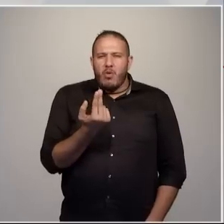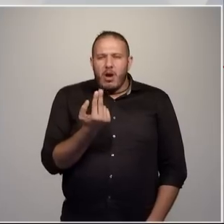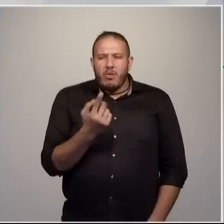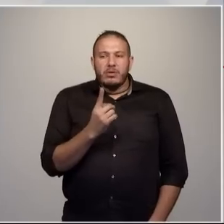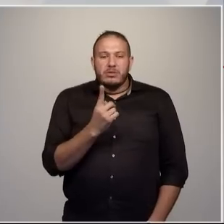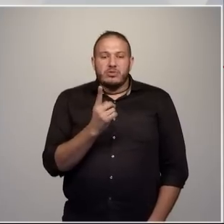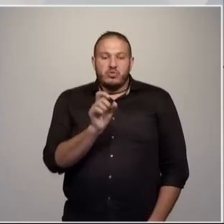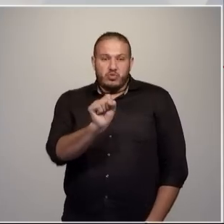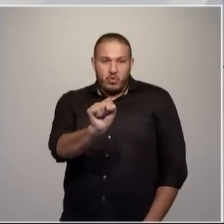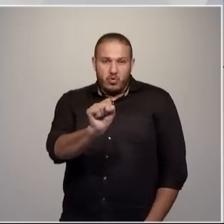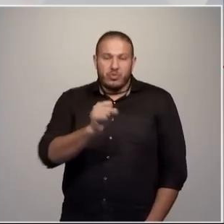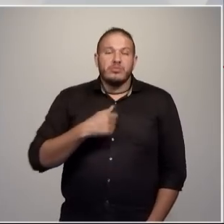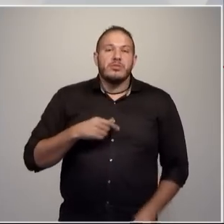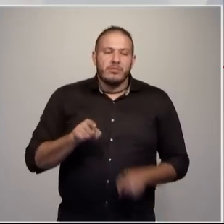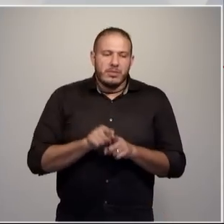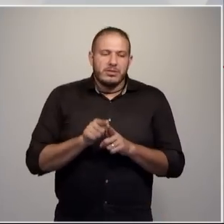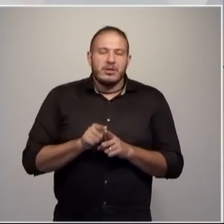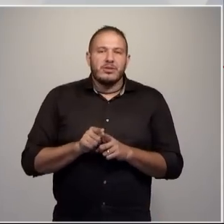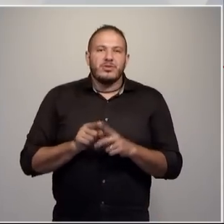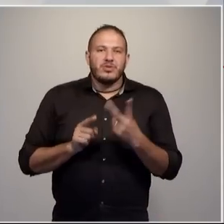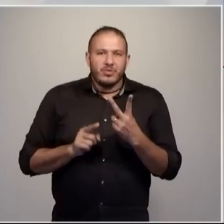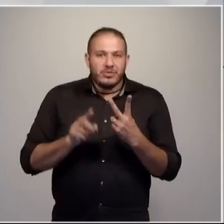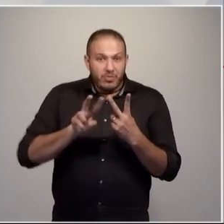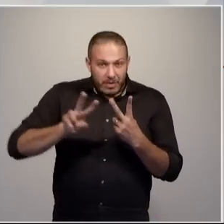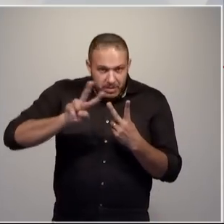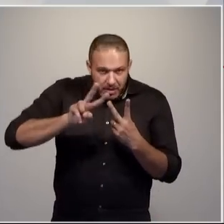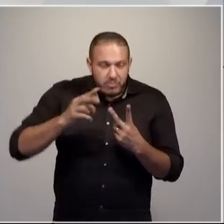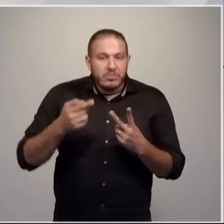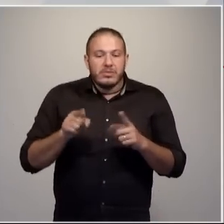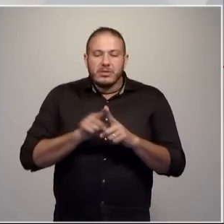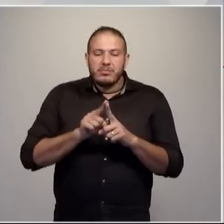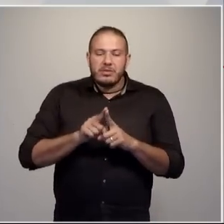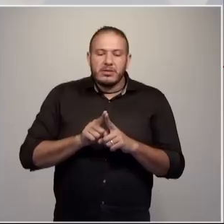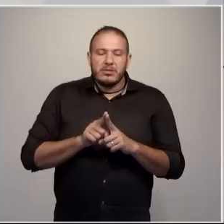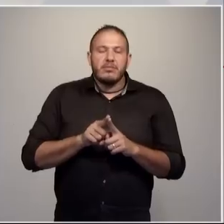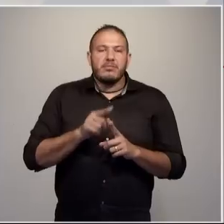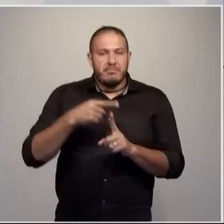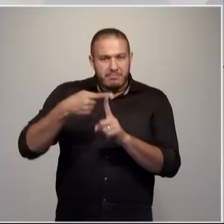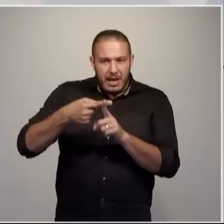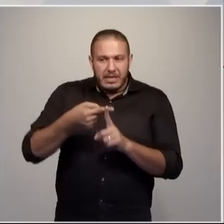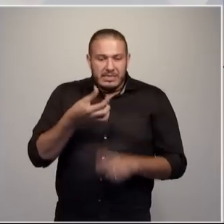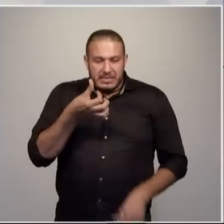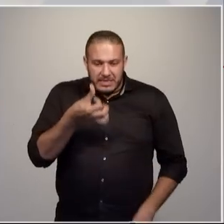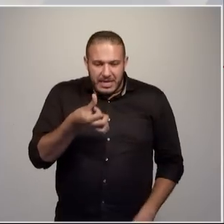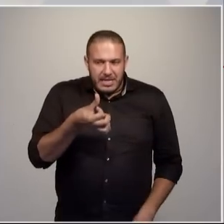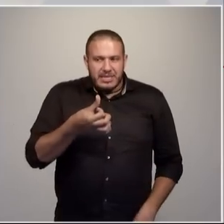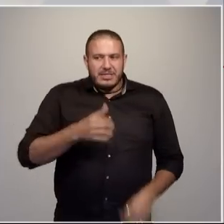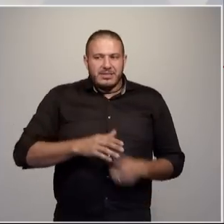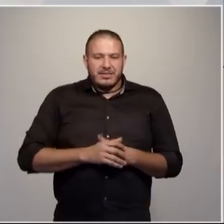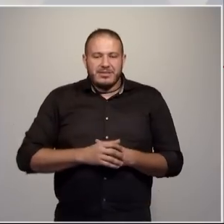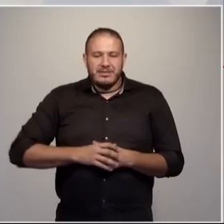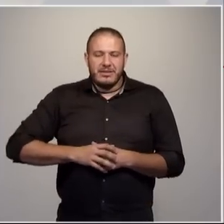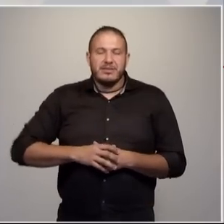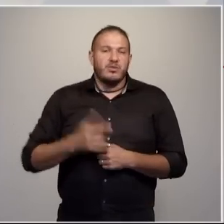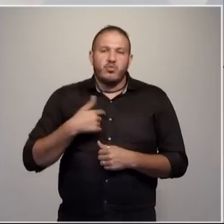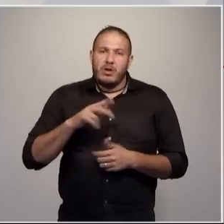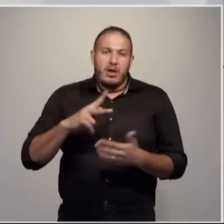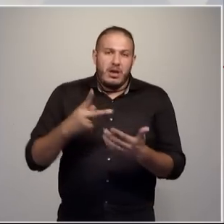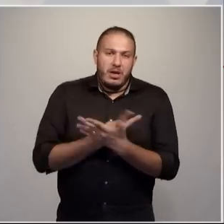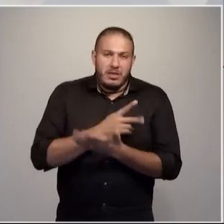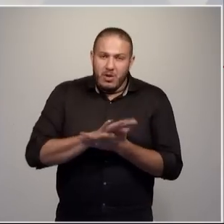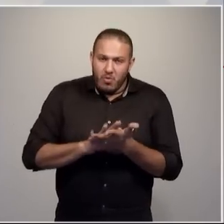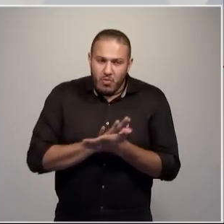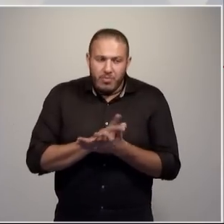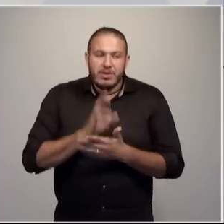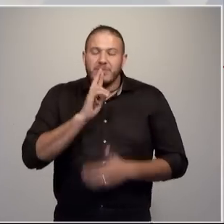Isso aqui dá 2 ao quadrado 4, cancela com o 2, dá mais 6. No 0 dá tudo 0, se não errei nenhuma conta, isso dá